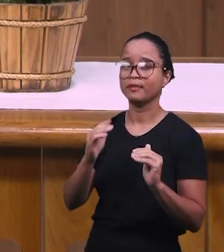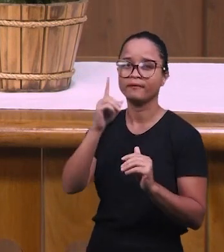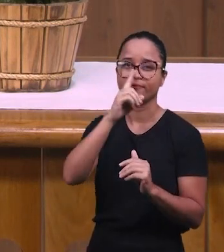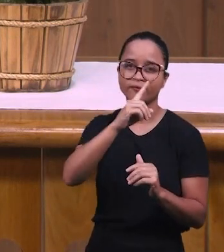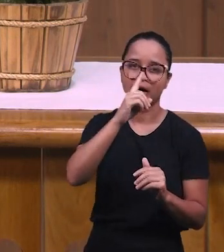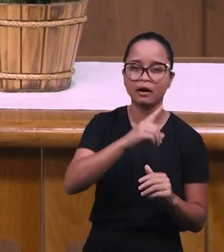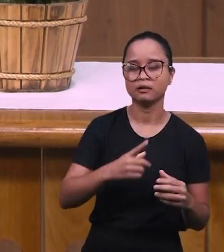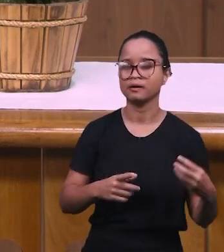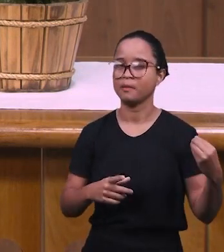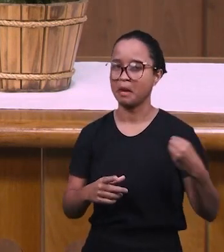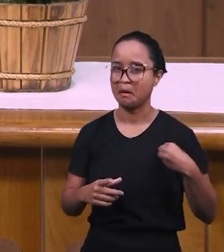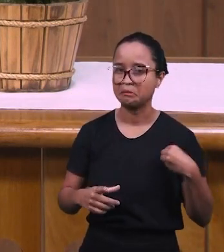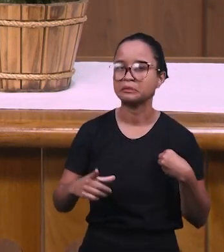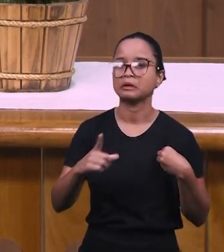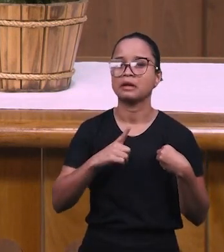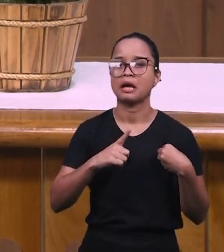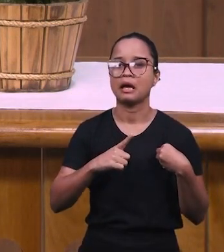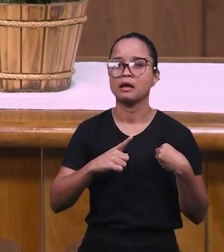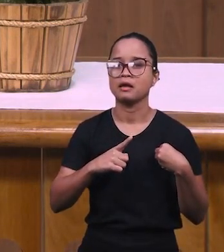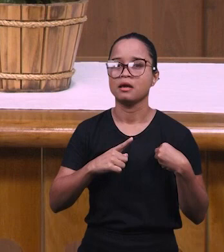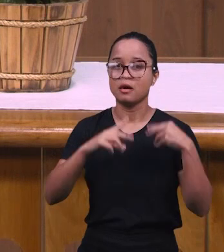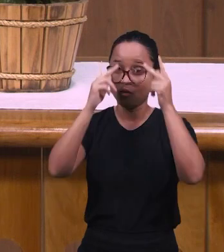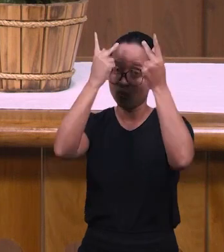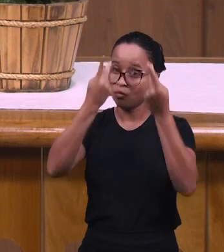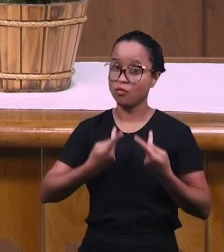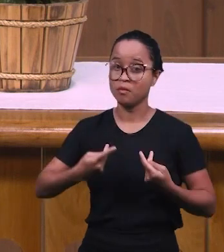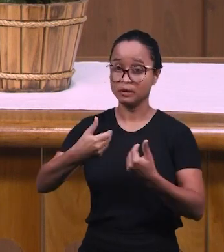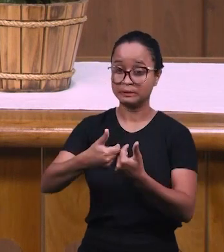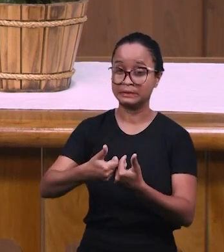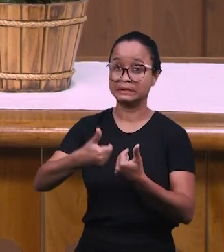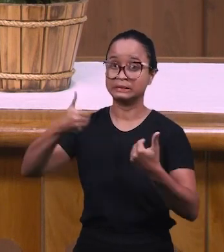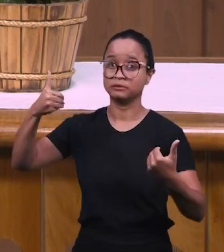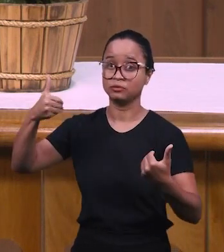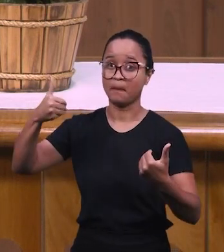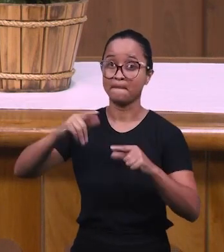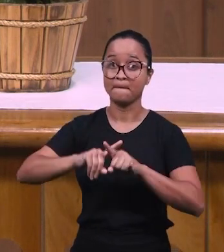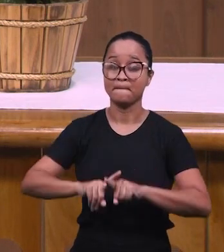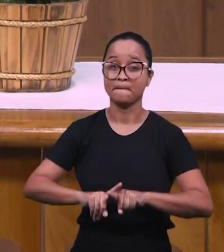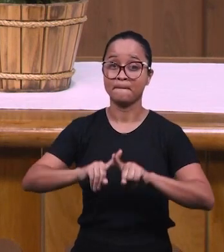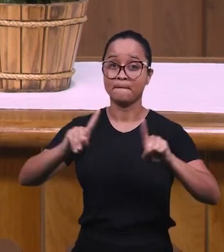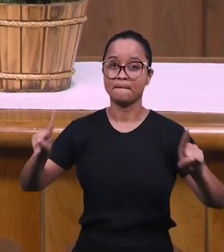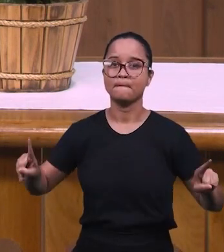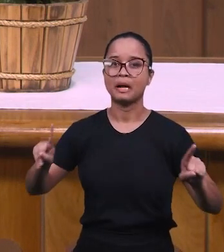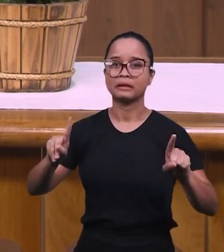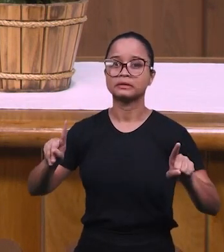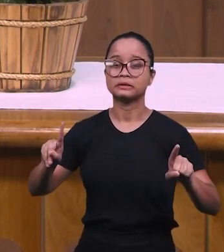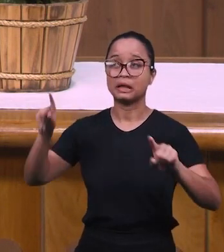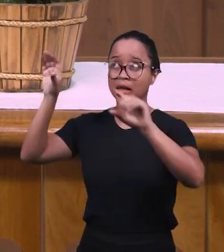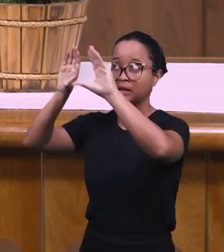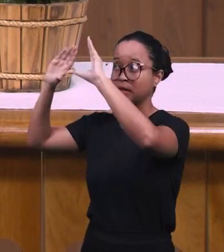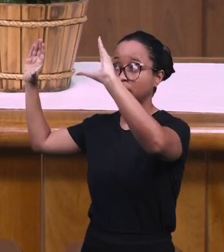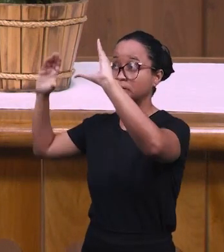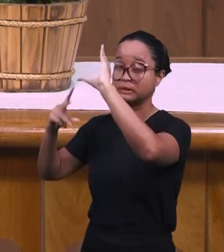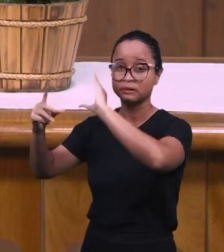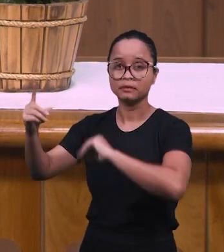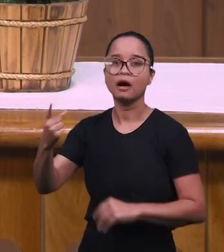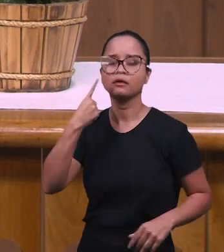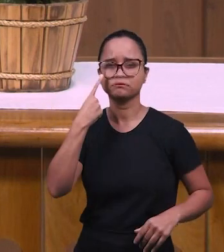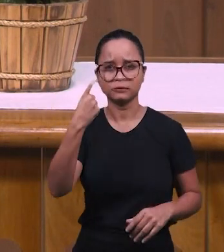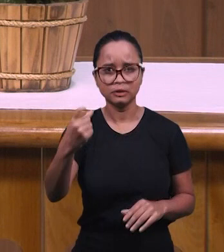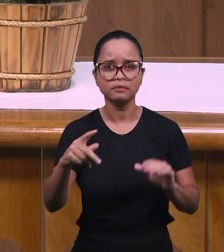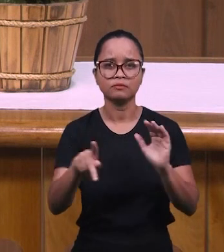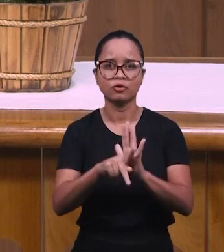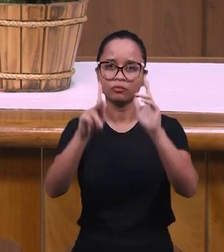da sua falha, por causa do pecado, o homem se afastou, mas o reino dos céus interessa ao homem. O homem